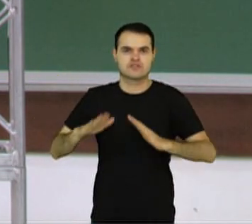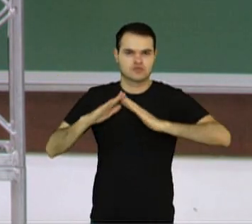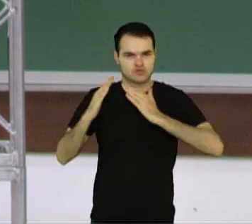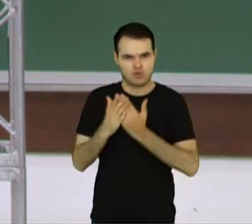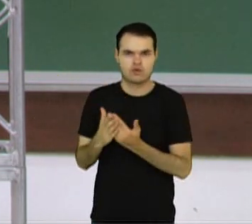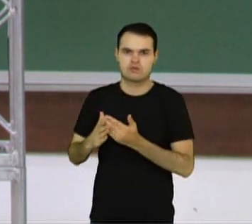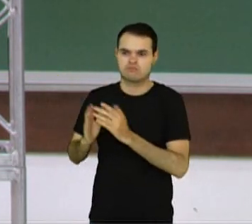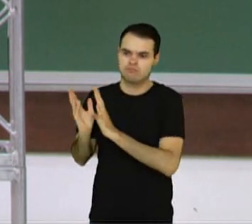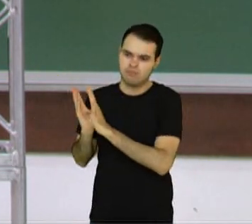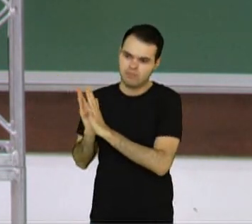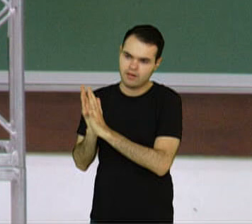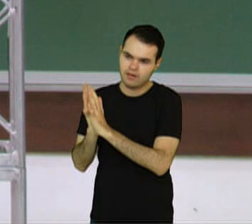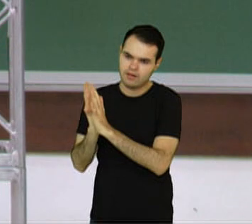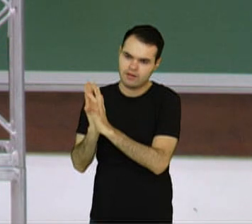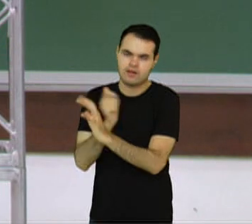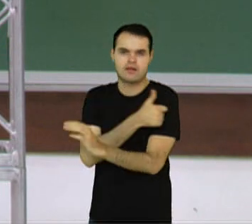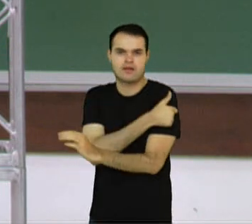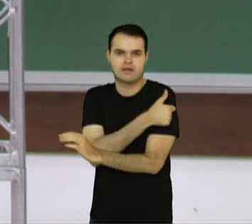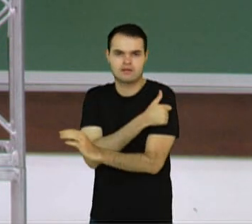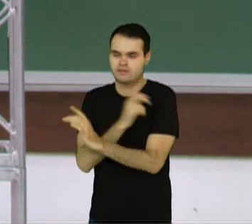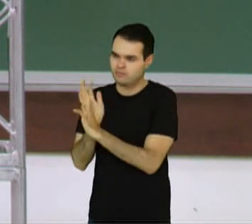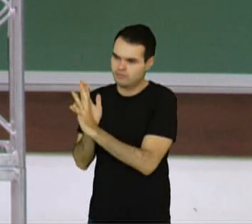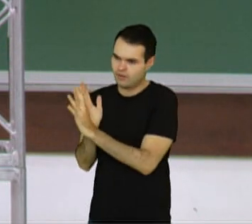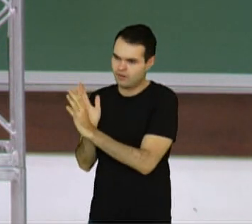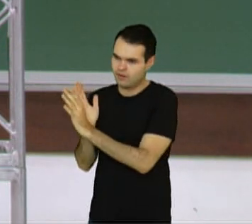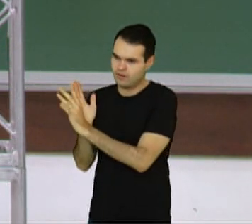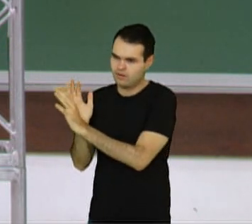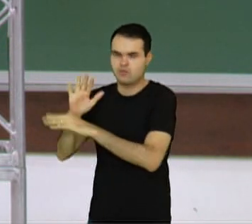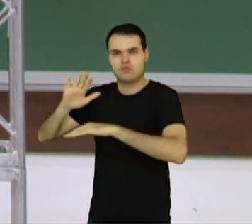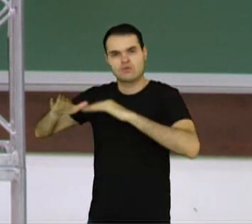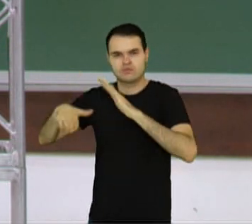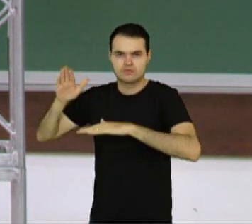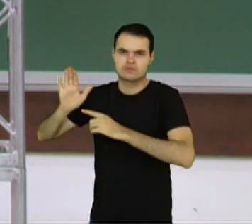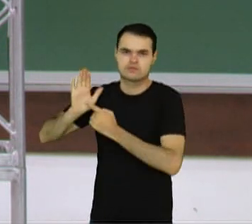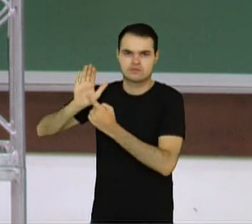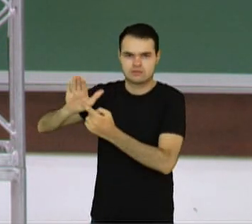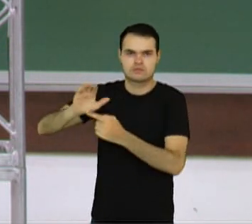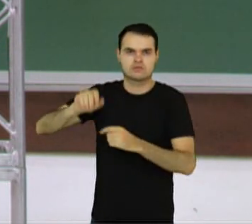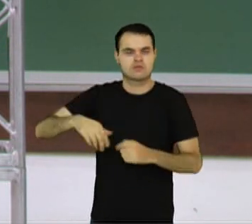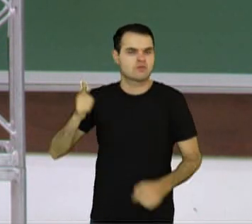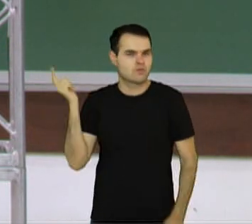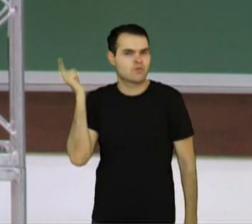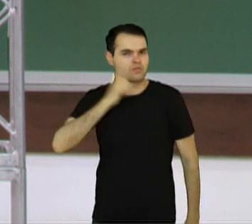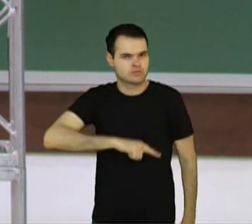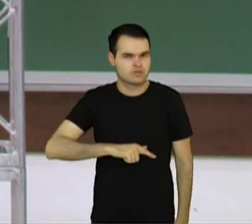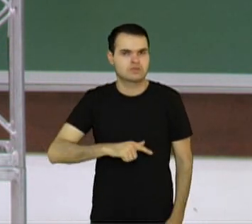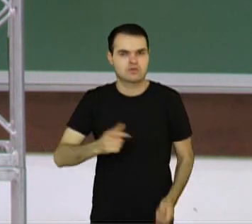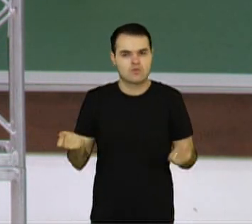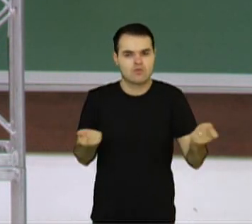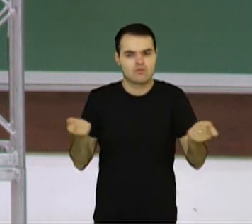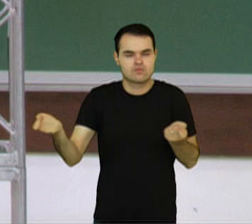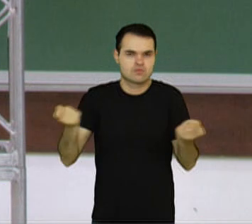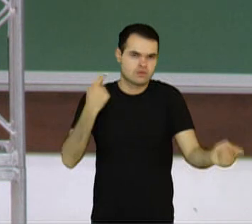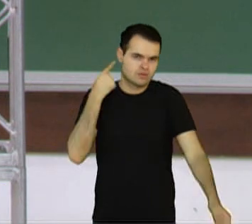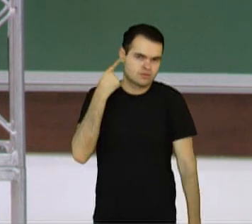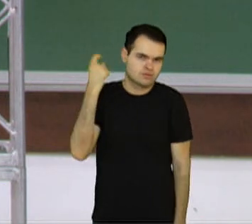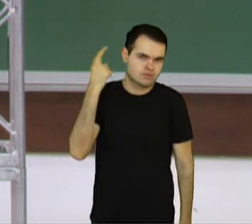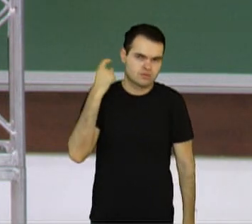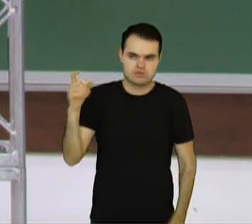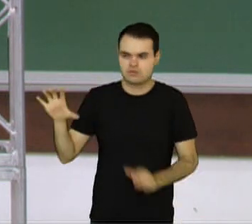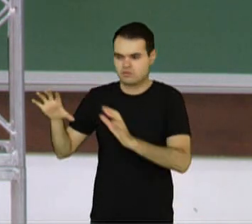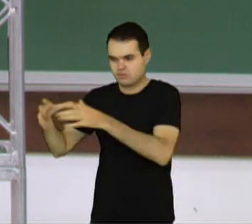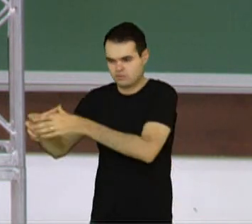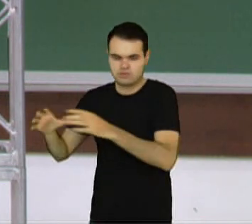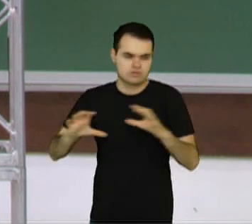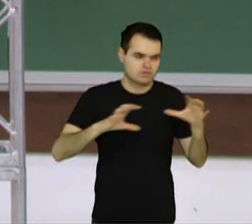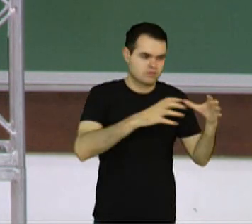estudos, então, ou apresentação de alguma situação que venha a ocorrer ali, então aí você consegue estar fazendo com que cada equipe